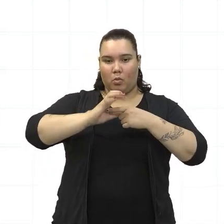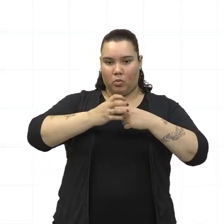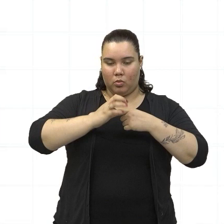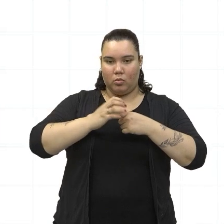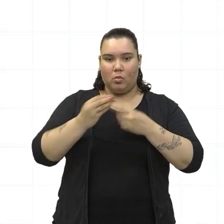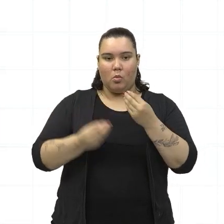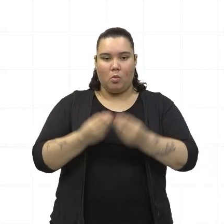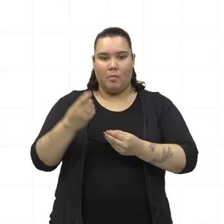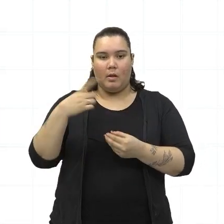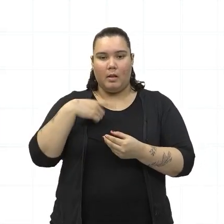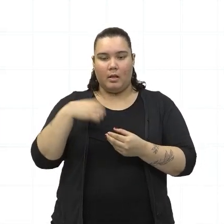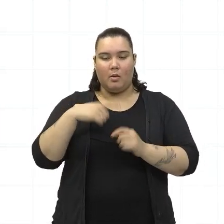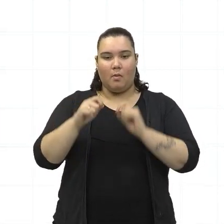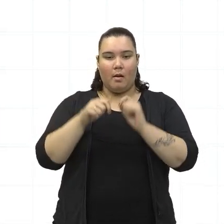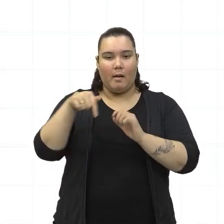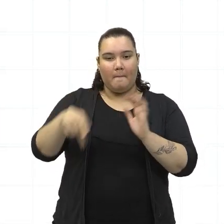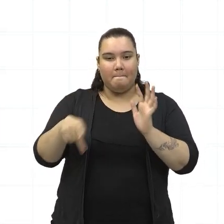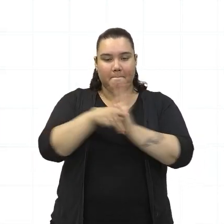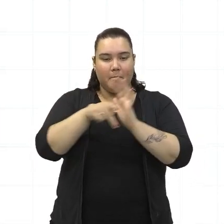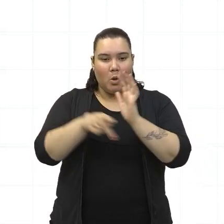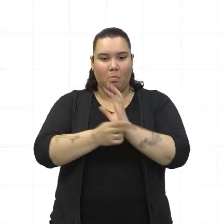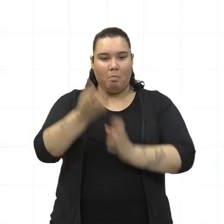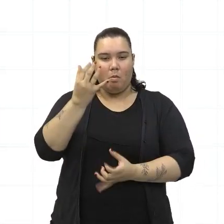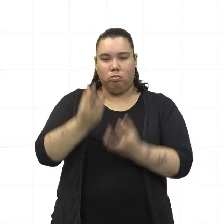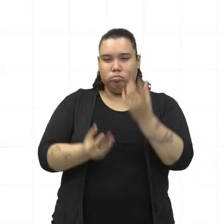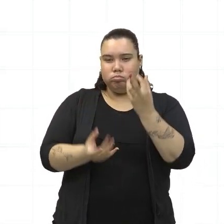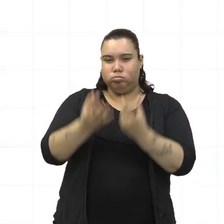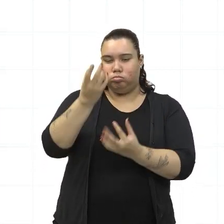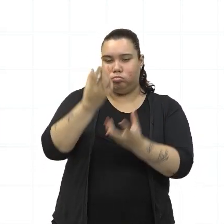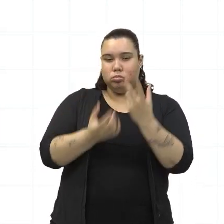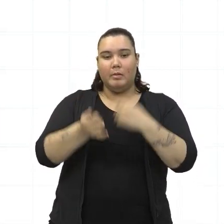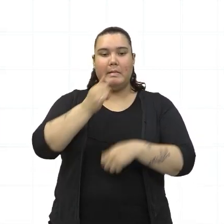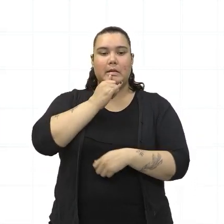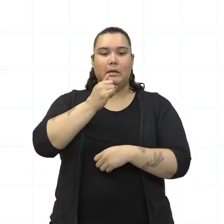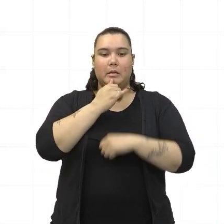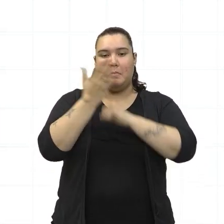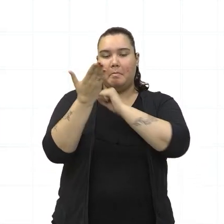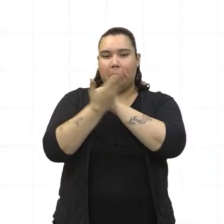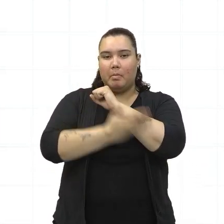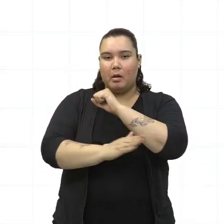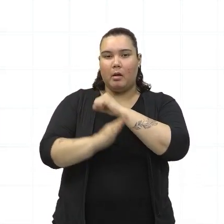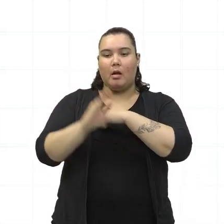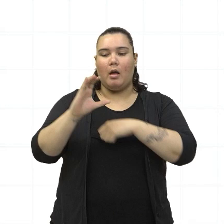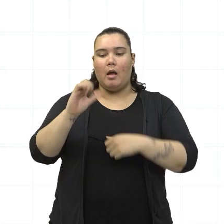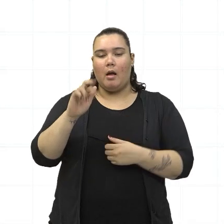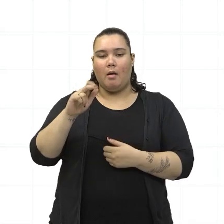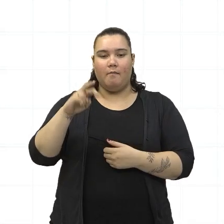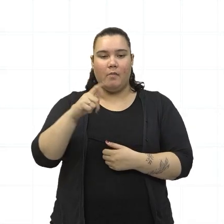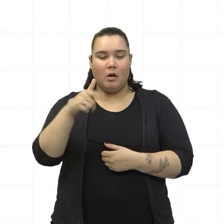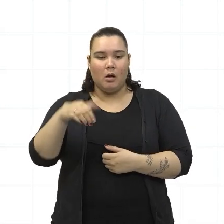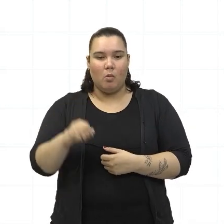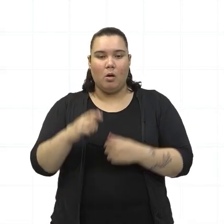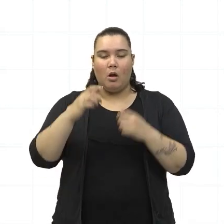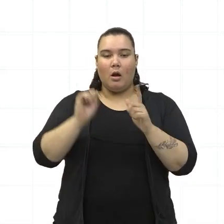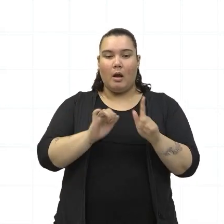onde se queimam produtos altamente combustíveis, como carvão mineral, a madeira, o gás natural, o óleo